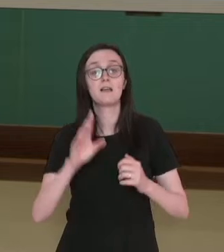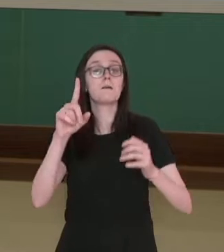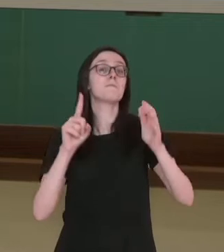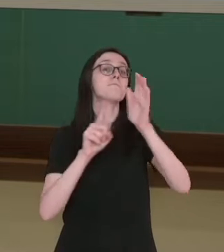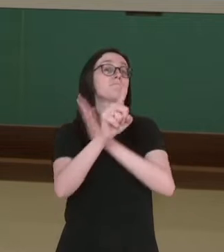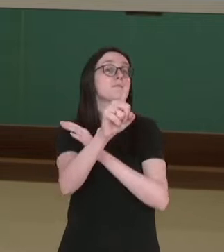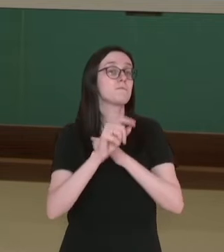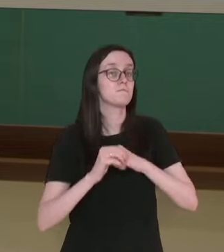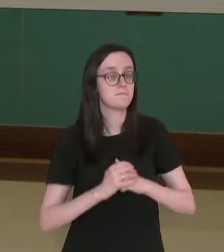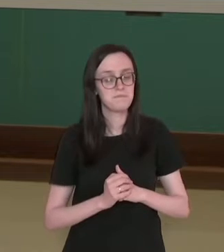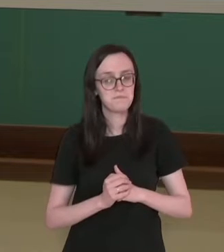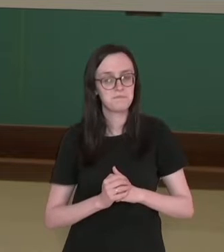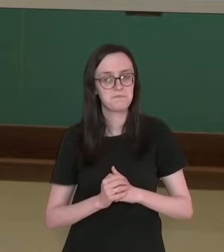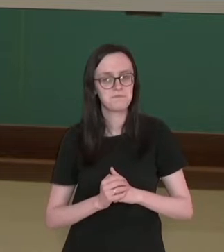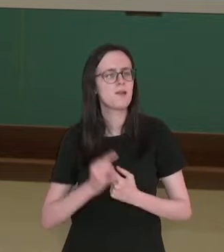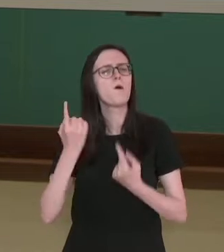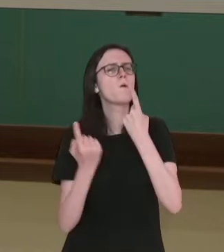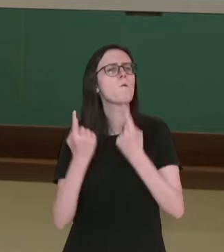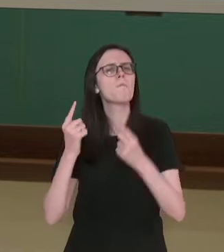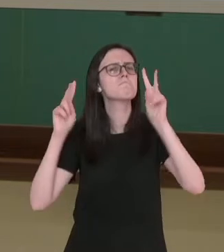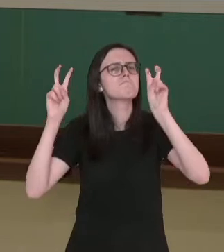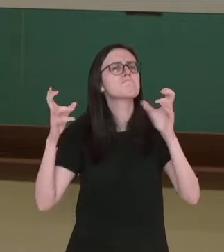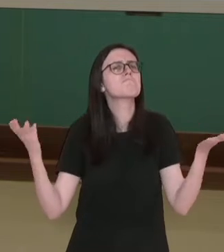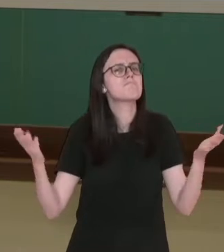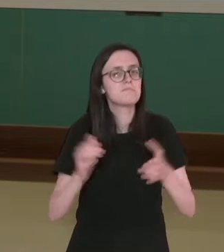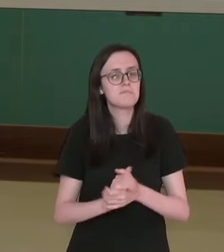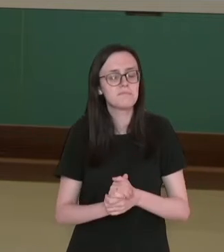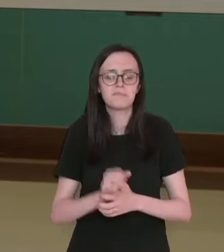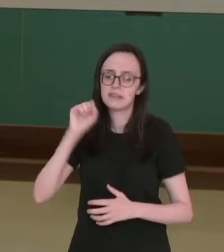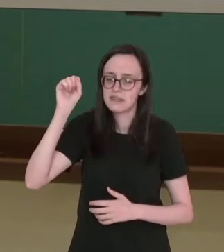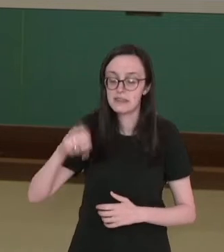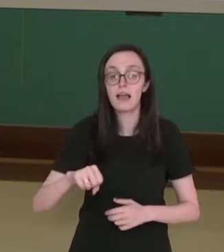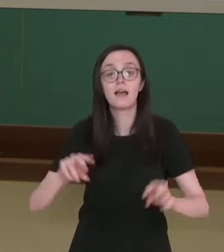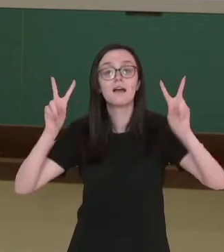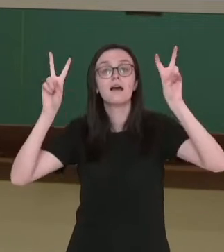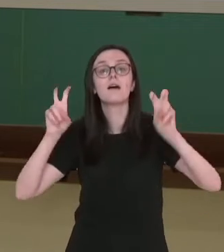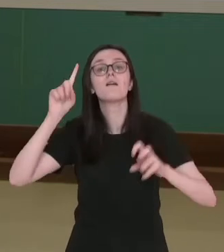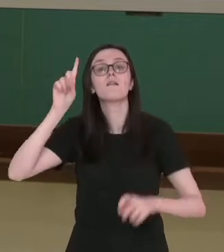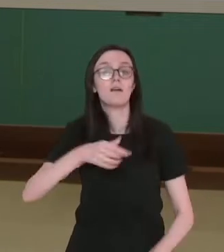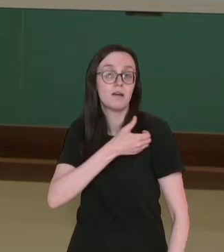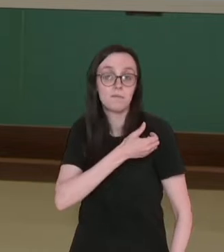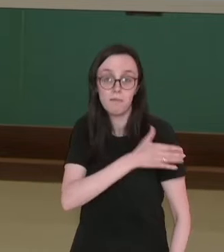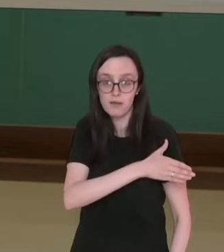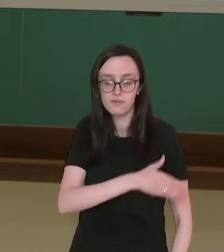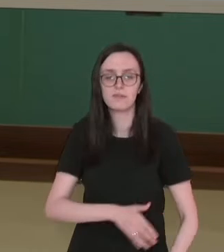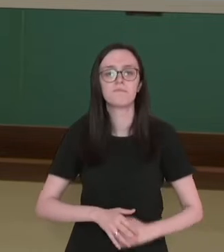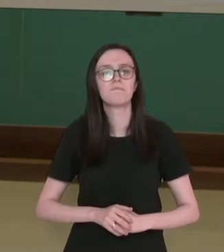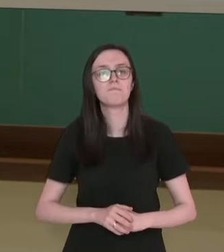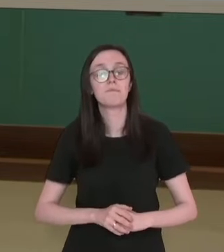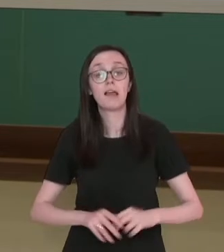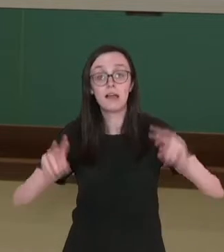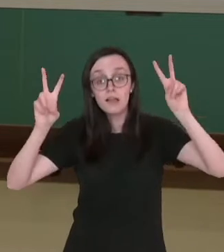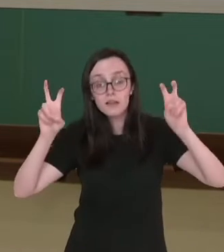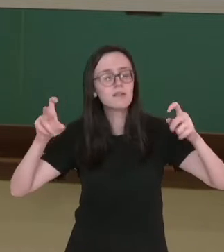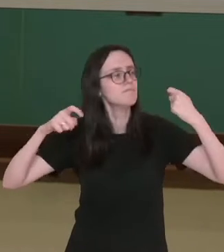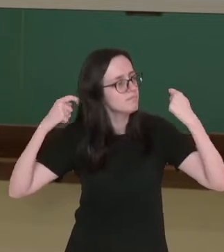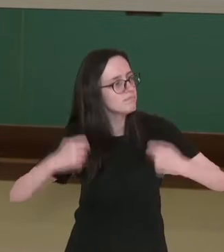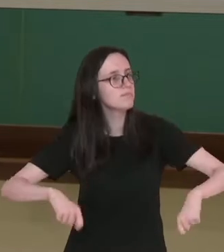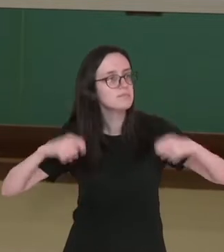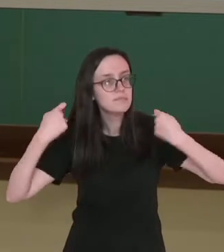Pergunta: qual é o tema? Sim, o tema é preconceito. E ele deve